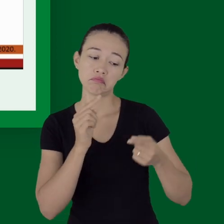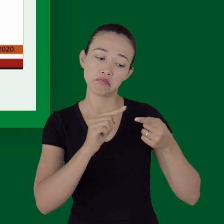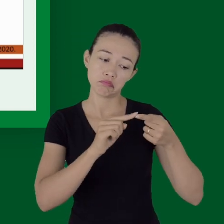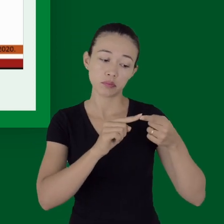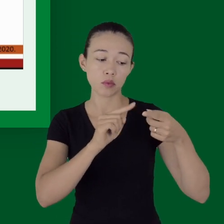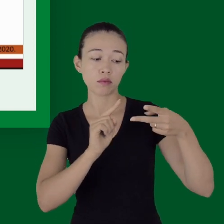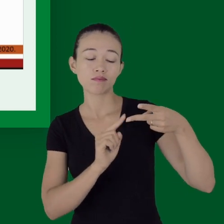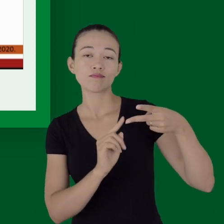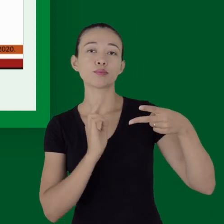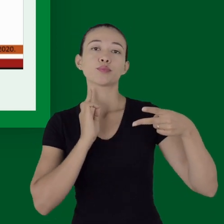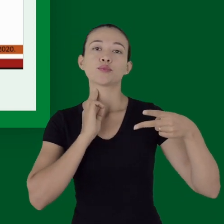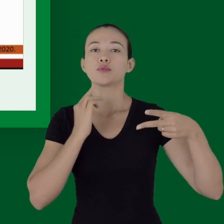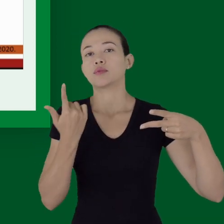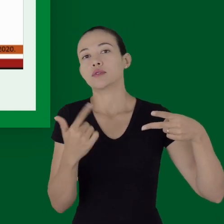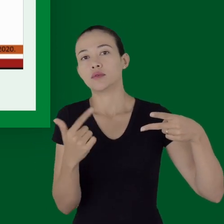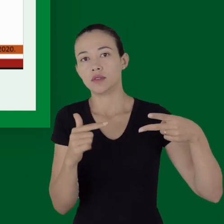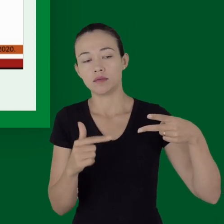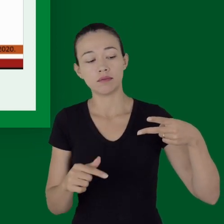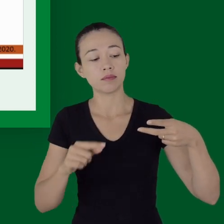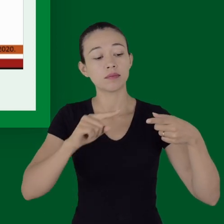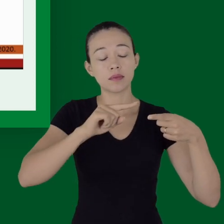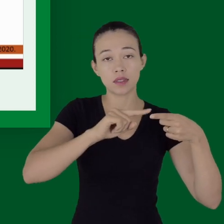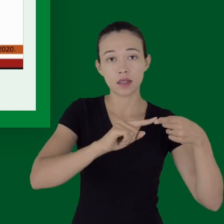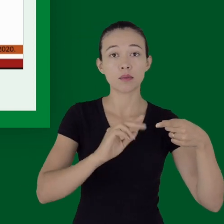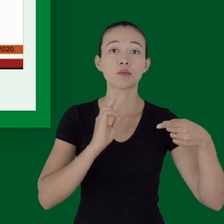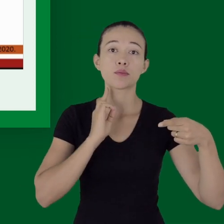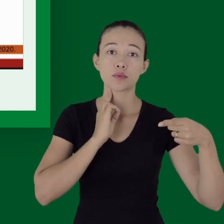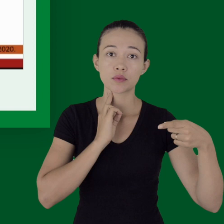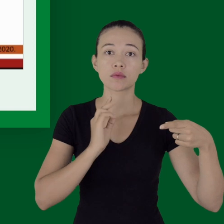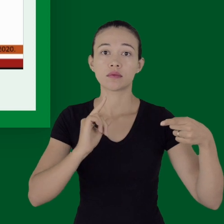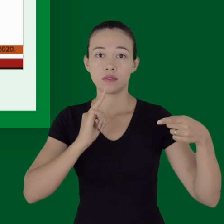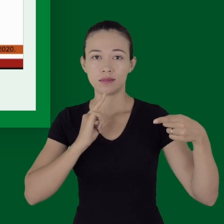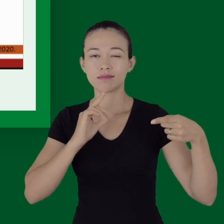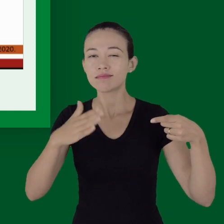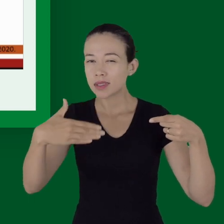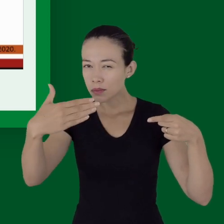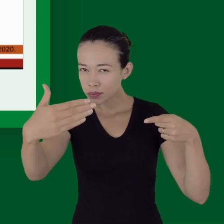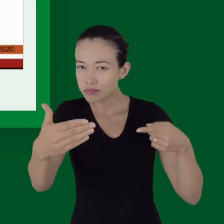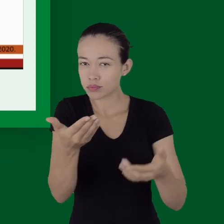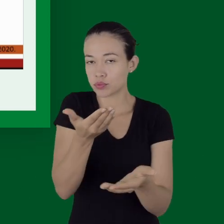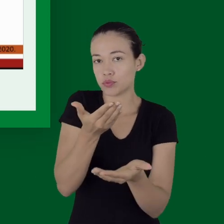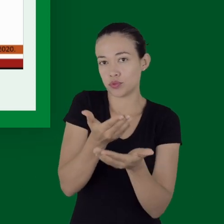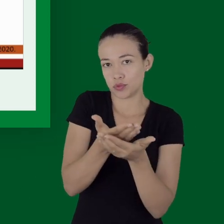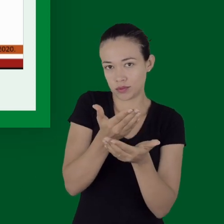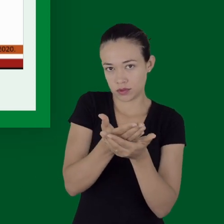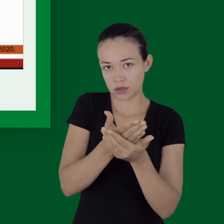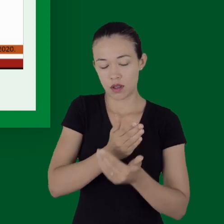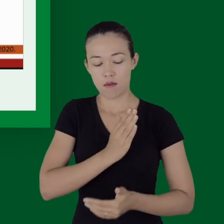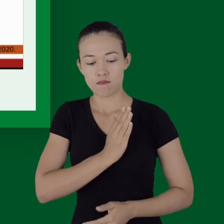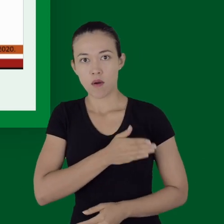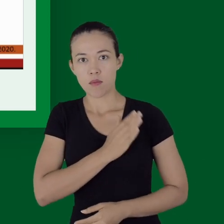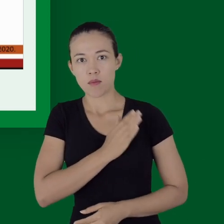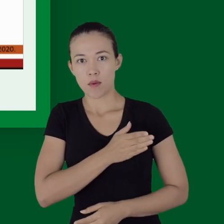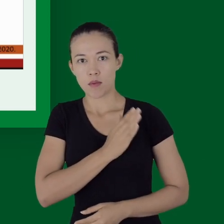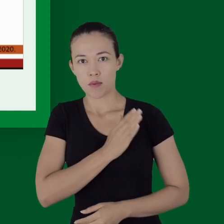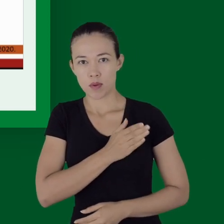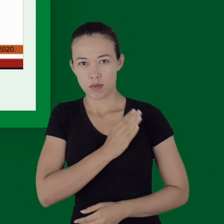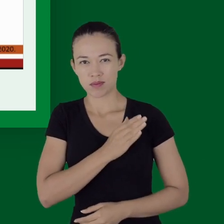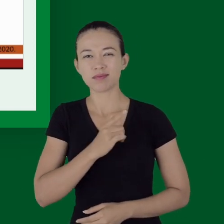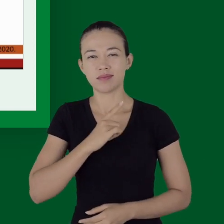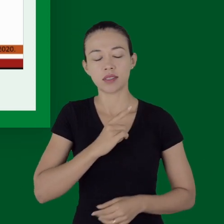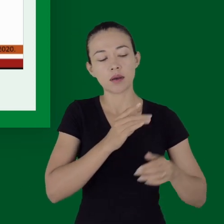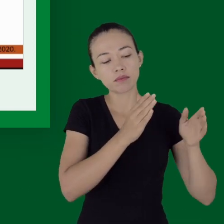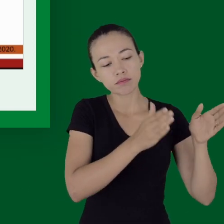taquicardia ventricular com pulso, a gente vai tratar dentro dos algoritmos das taquiarritmias. Então, dentro do algoritmo de taquiarritmia, a gente tem um